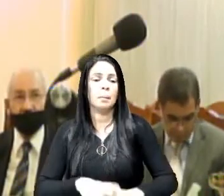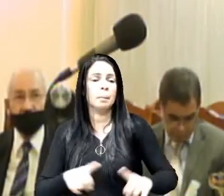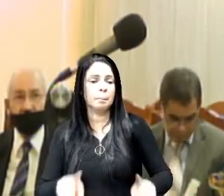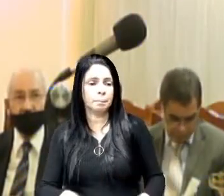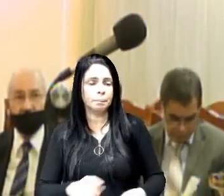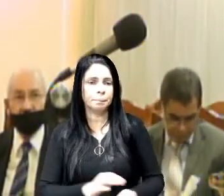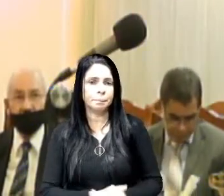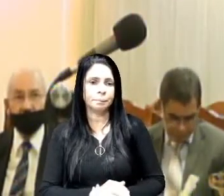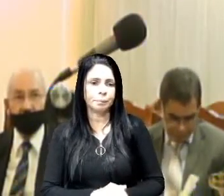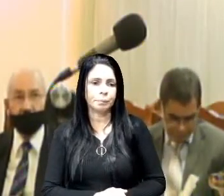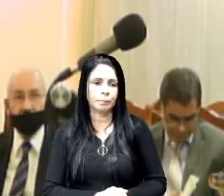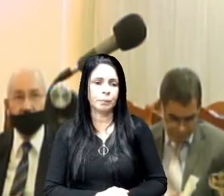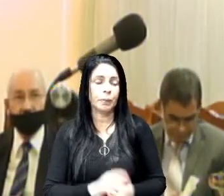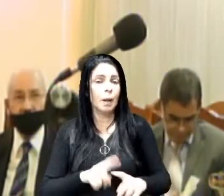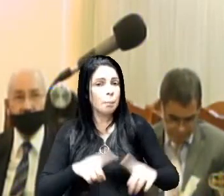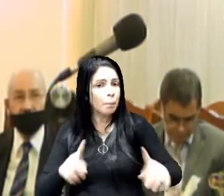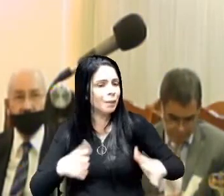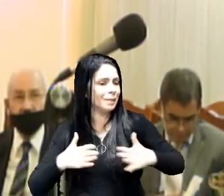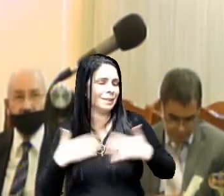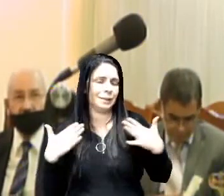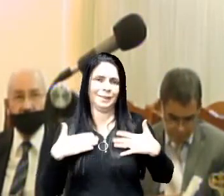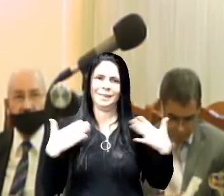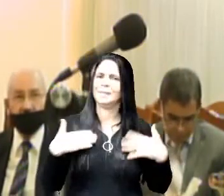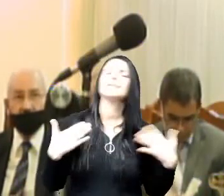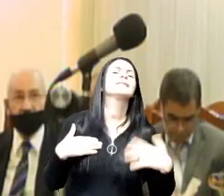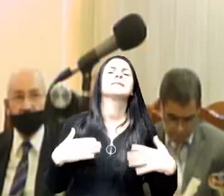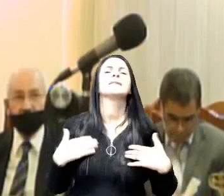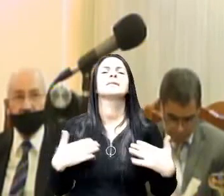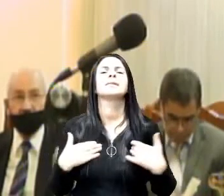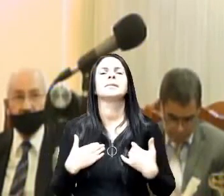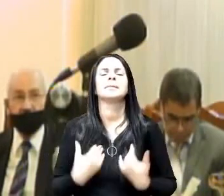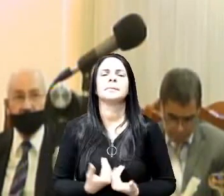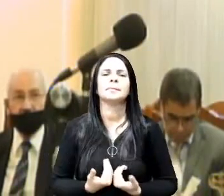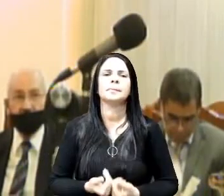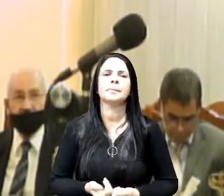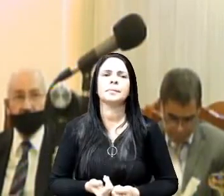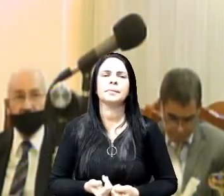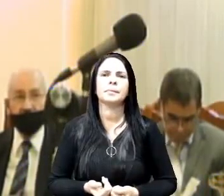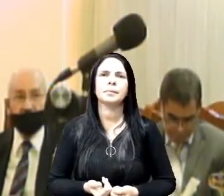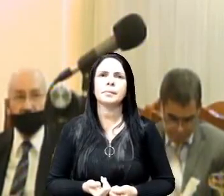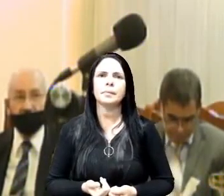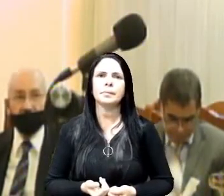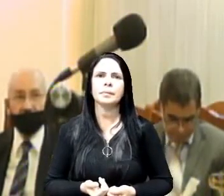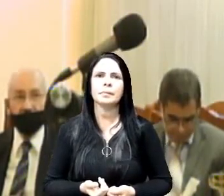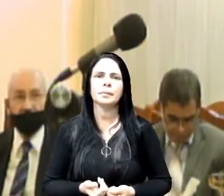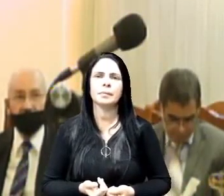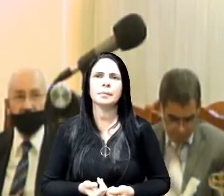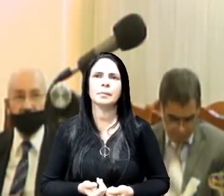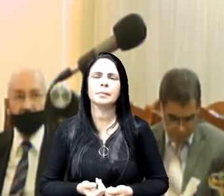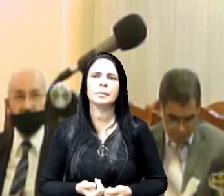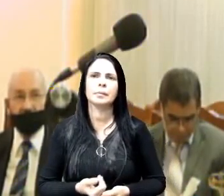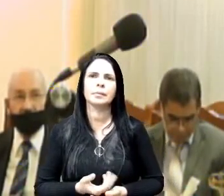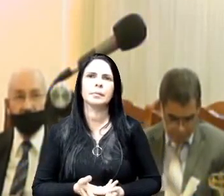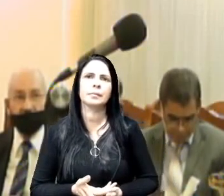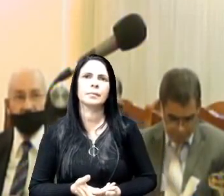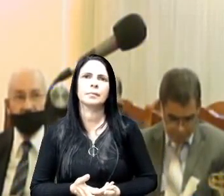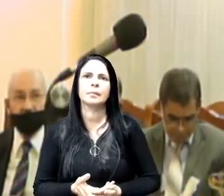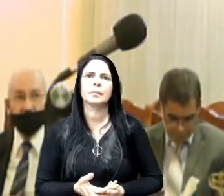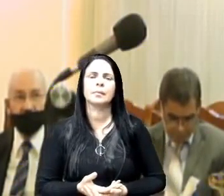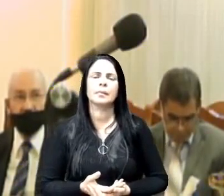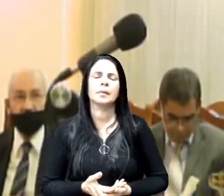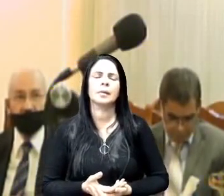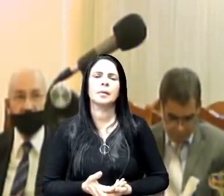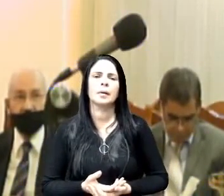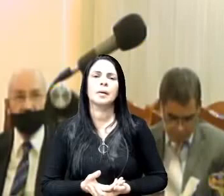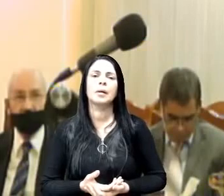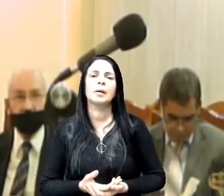diz? Alegrai-vos no fato de seres participantes das